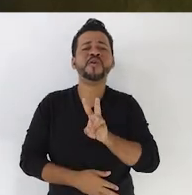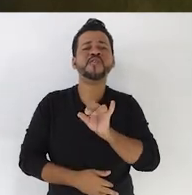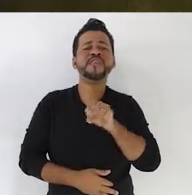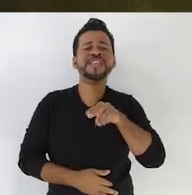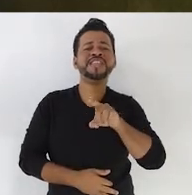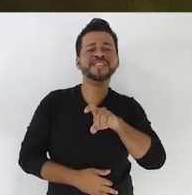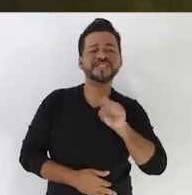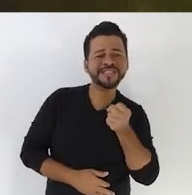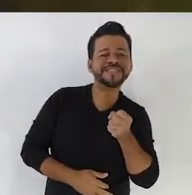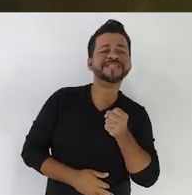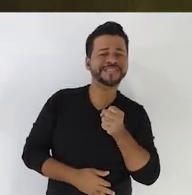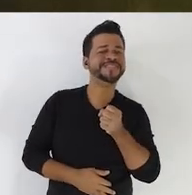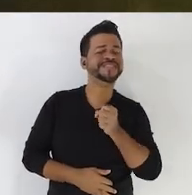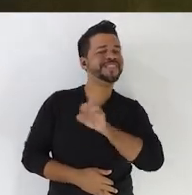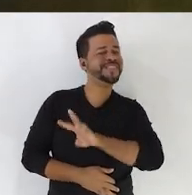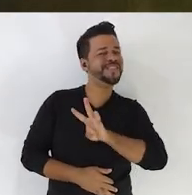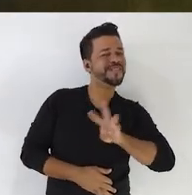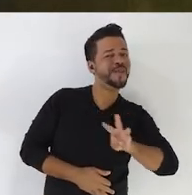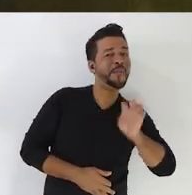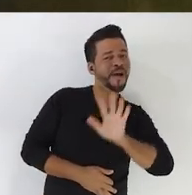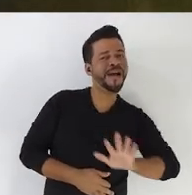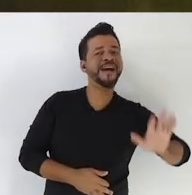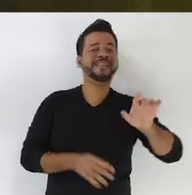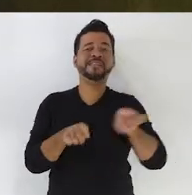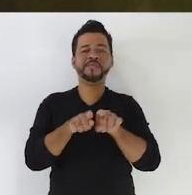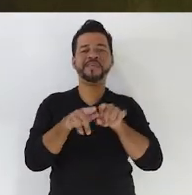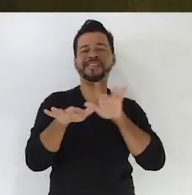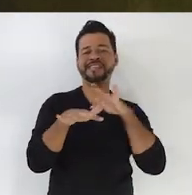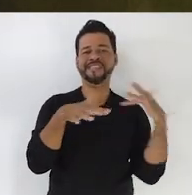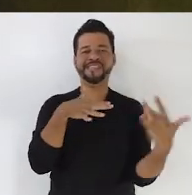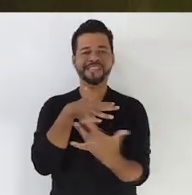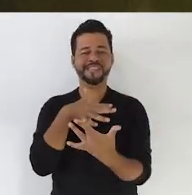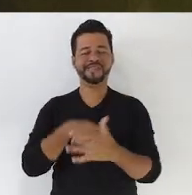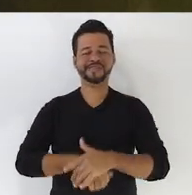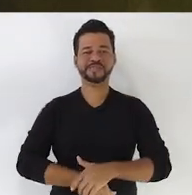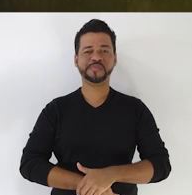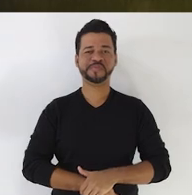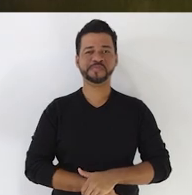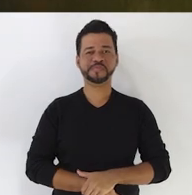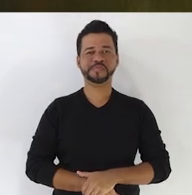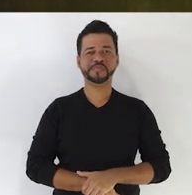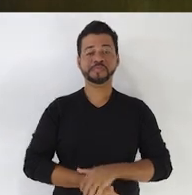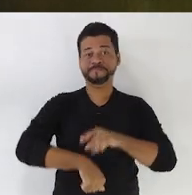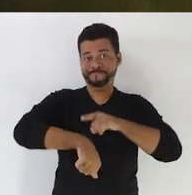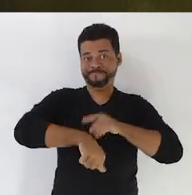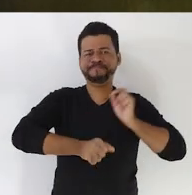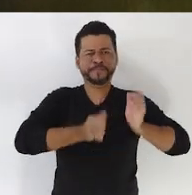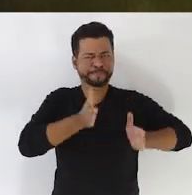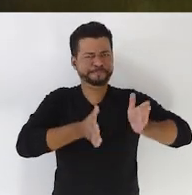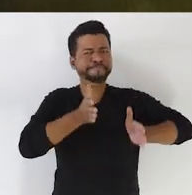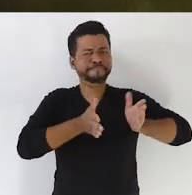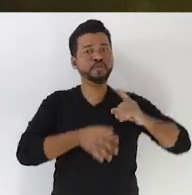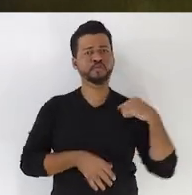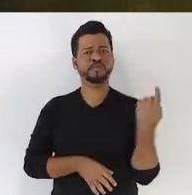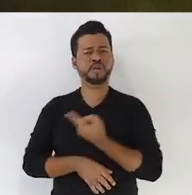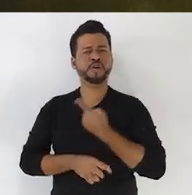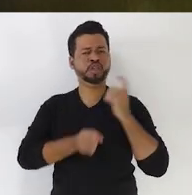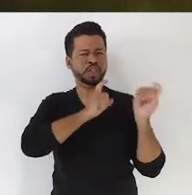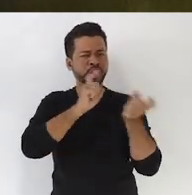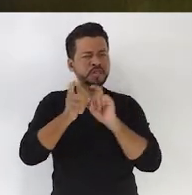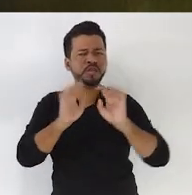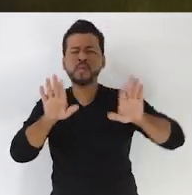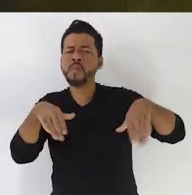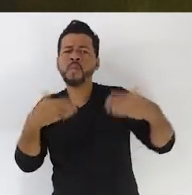mais uma vez, de nós disputarmos os sentidos públicos da educação e dos projetos de Brasil que nós queremos. Com